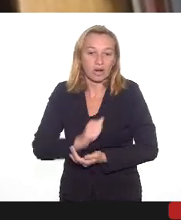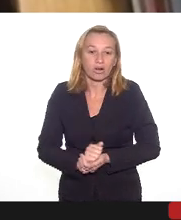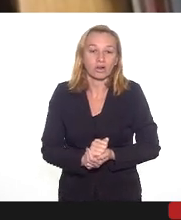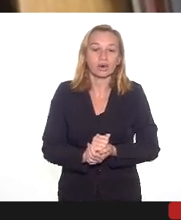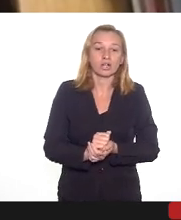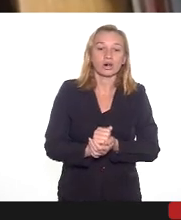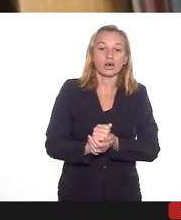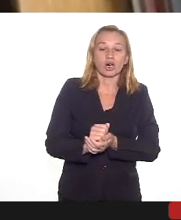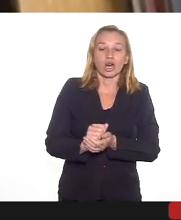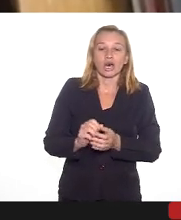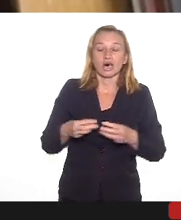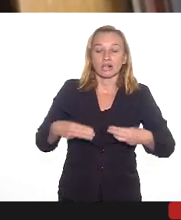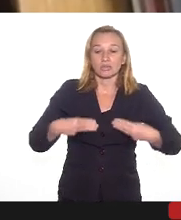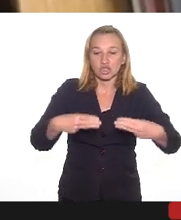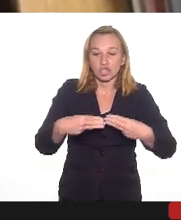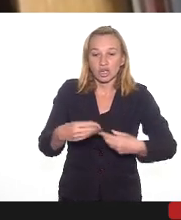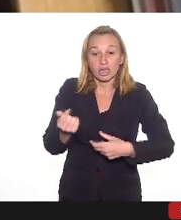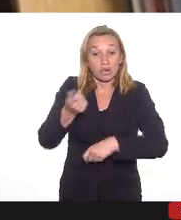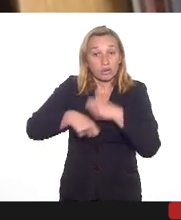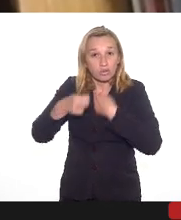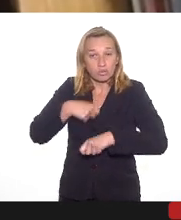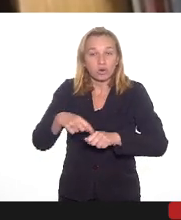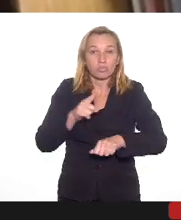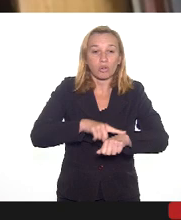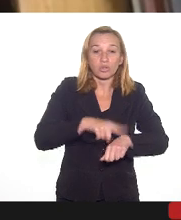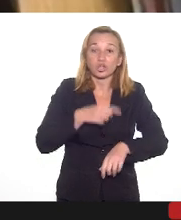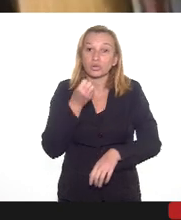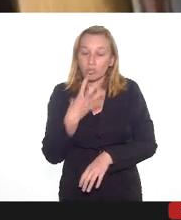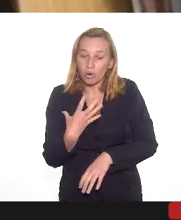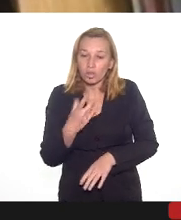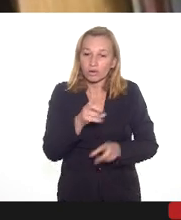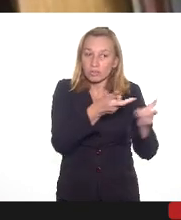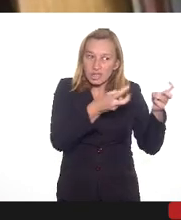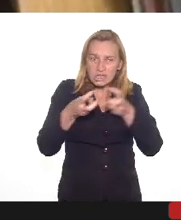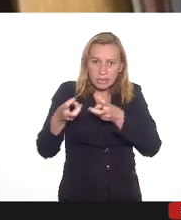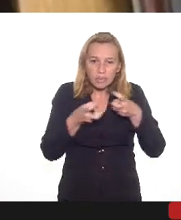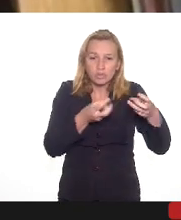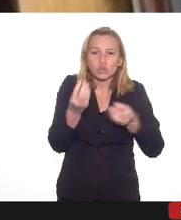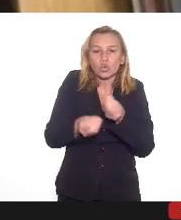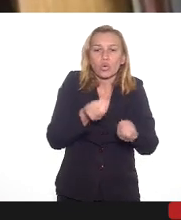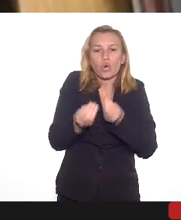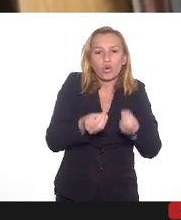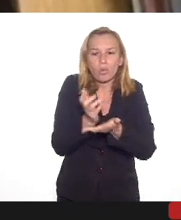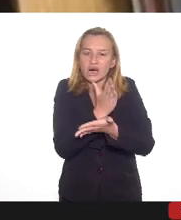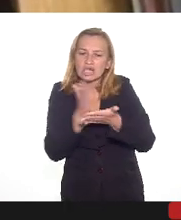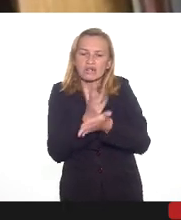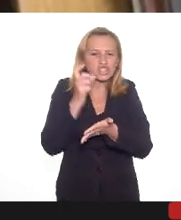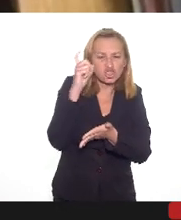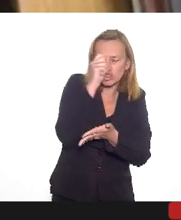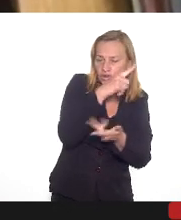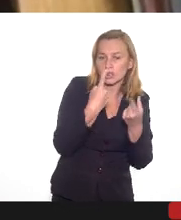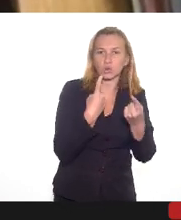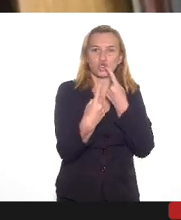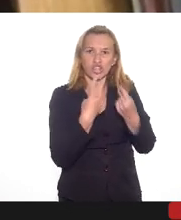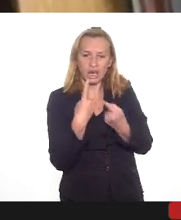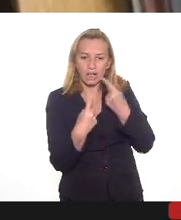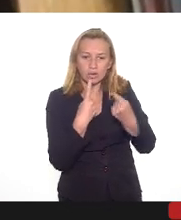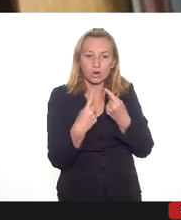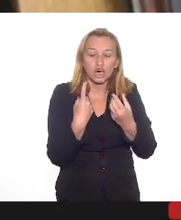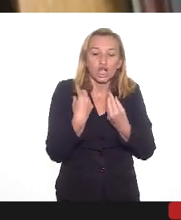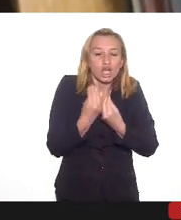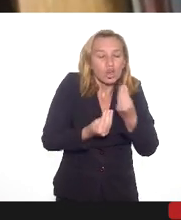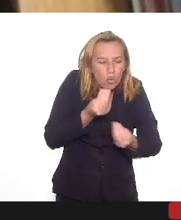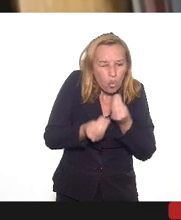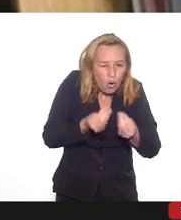da Economia, e acho que foi um momento bem ilustrativo que ele pôde perceber como muitas vezes é difícil o diálogo e como